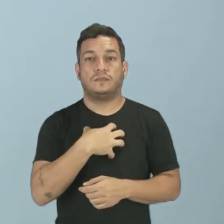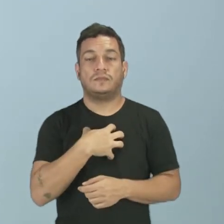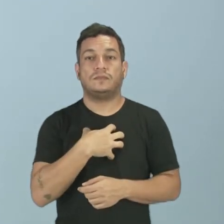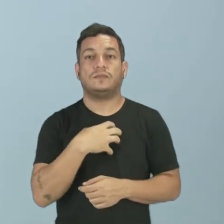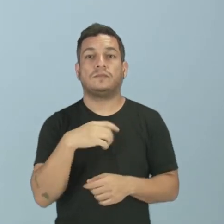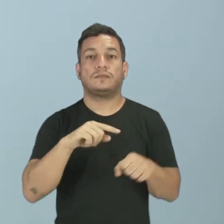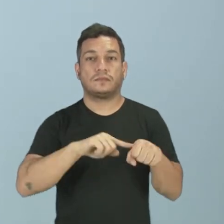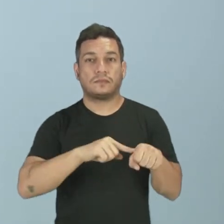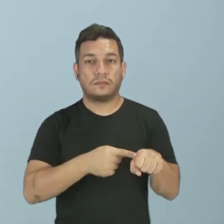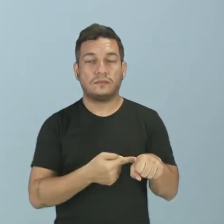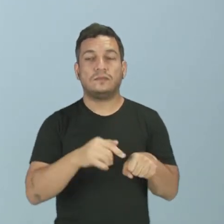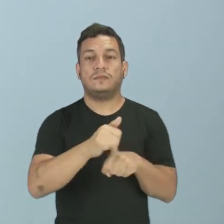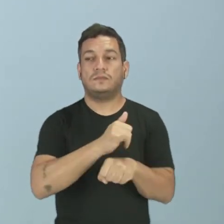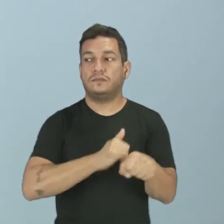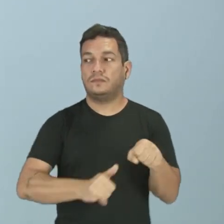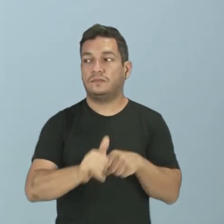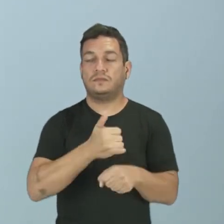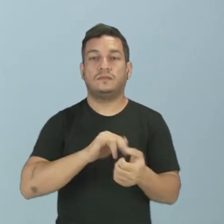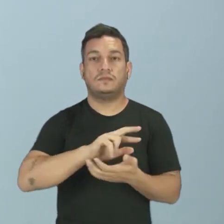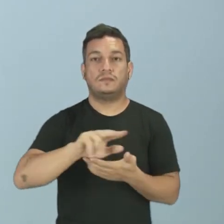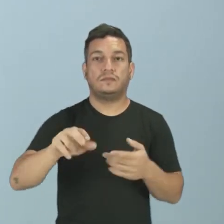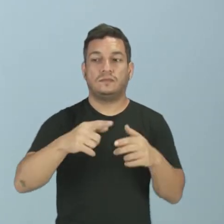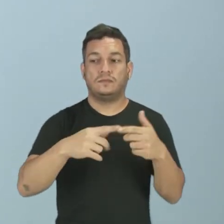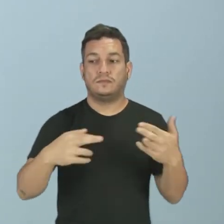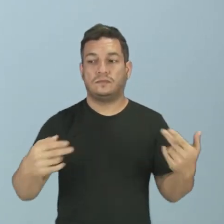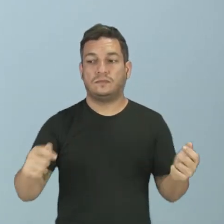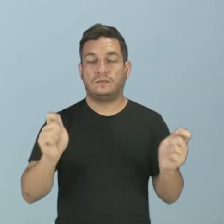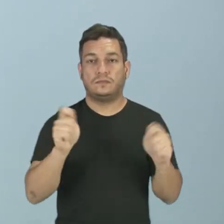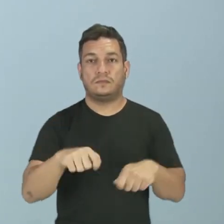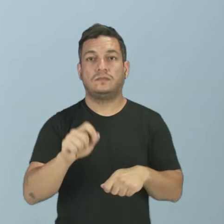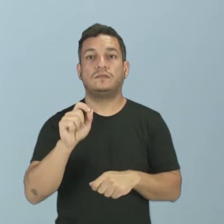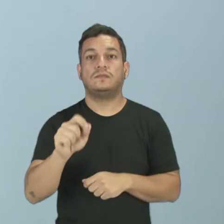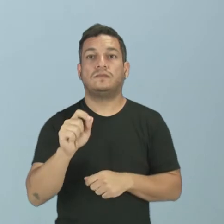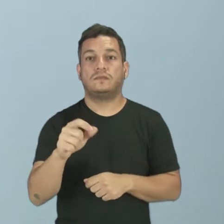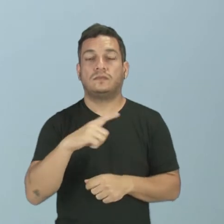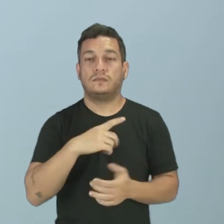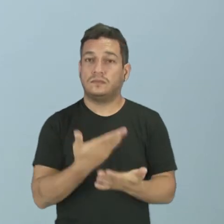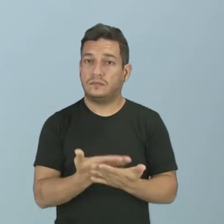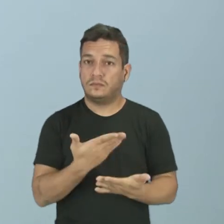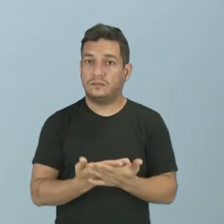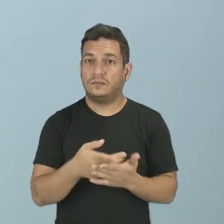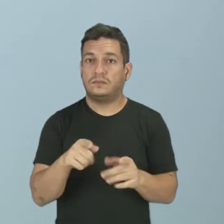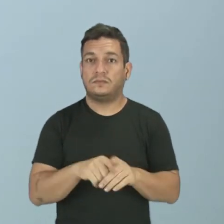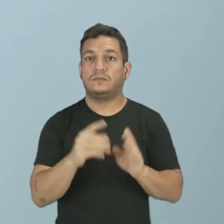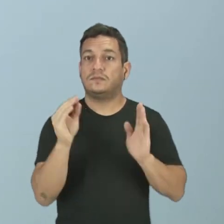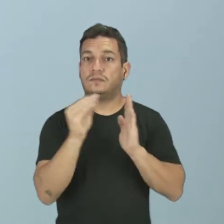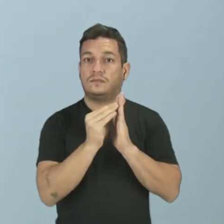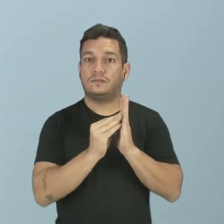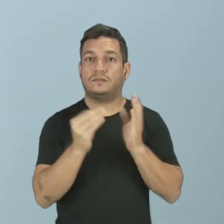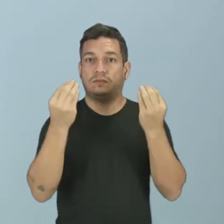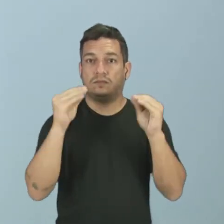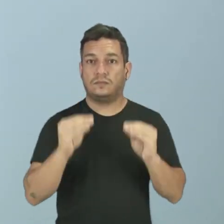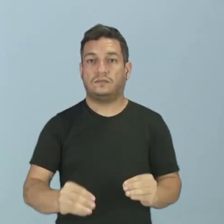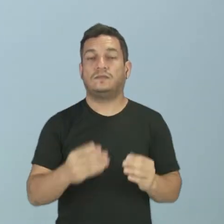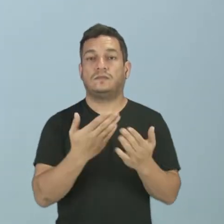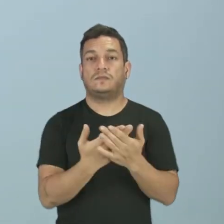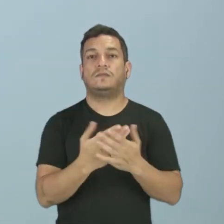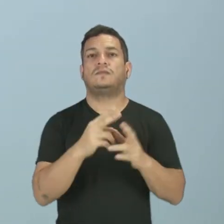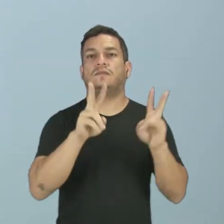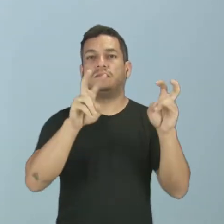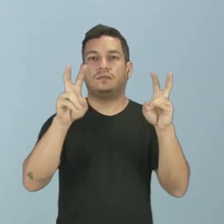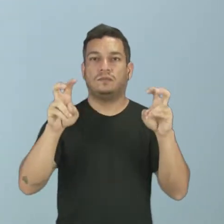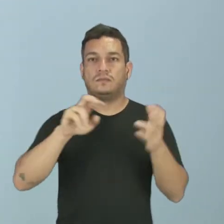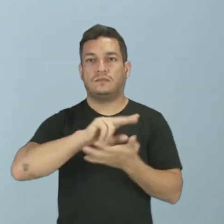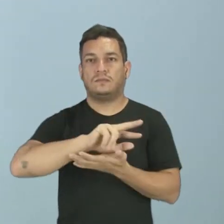do núcleo atômico de vários materiais, é possível ter estudos e aplicar esses estudos em várias áreas.